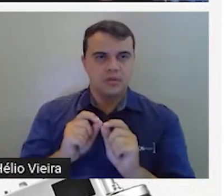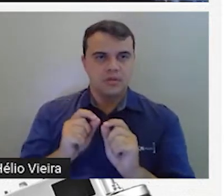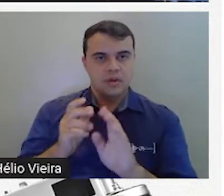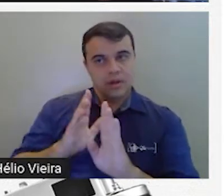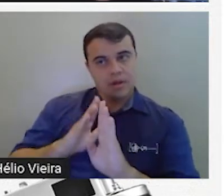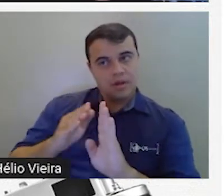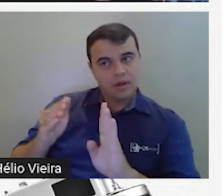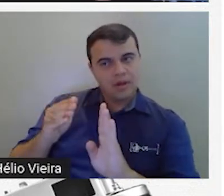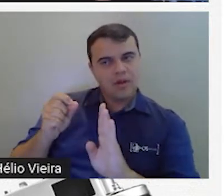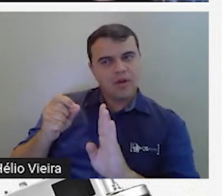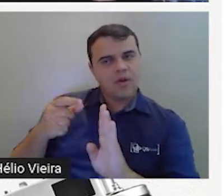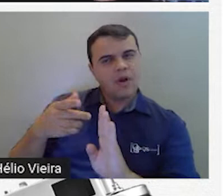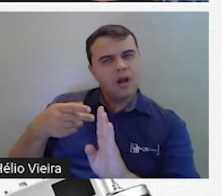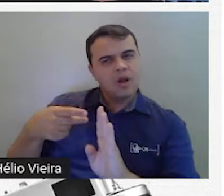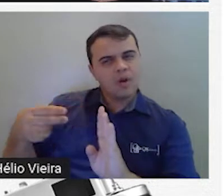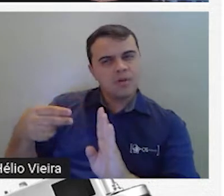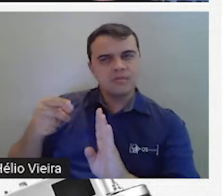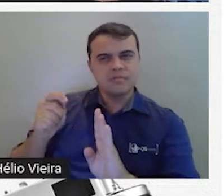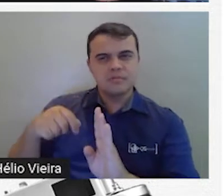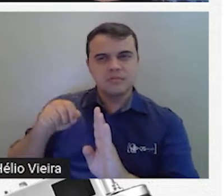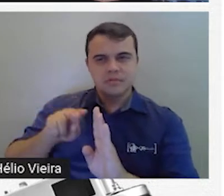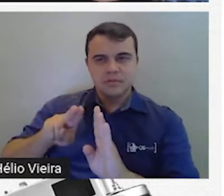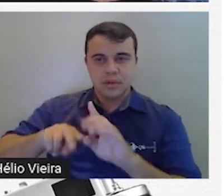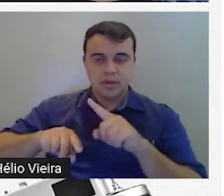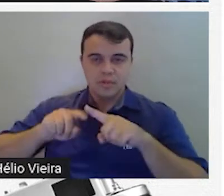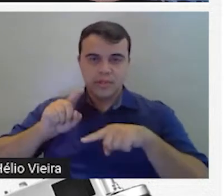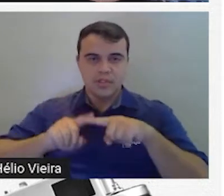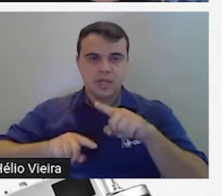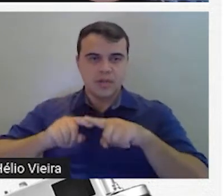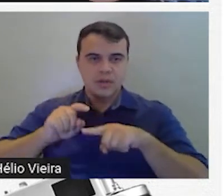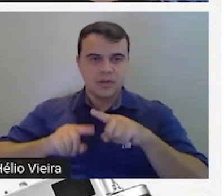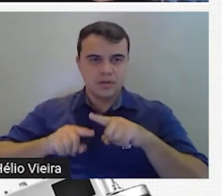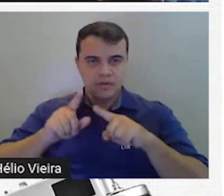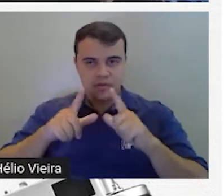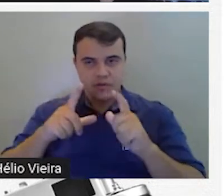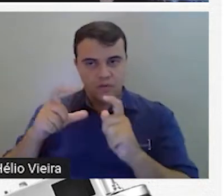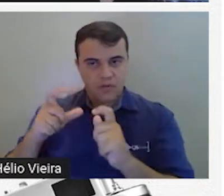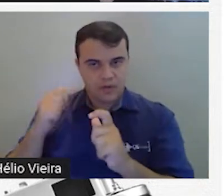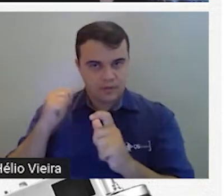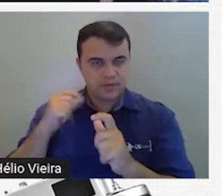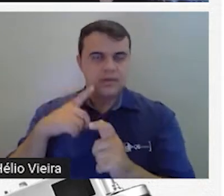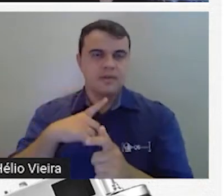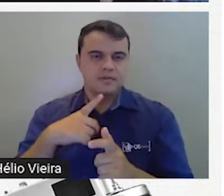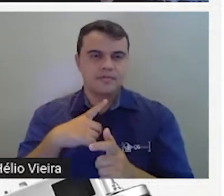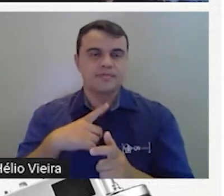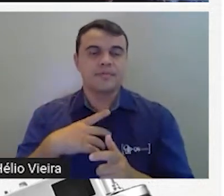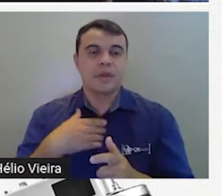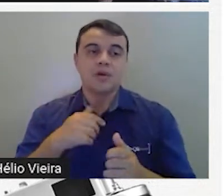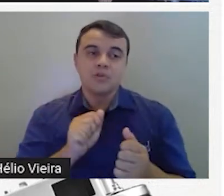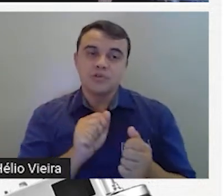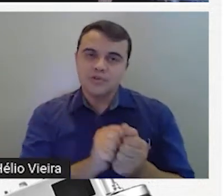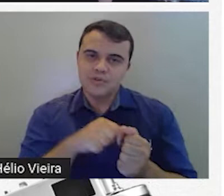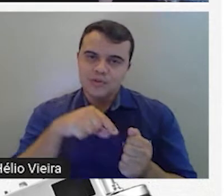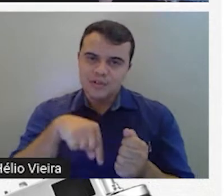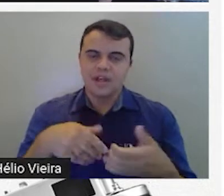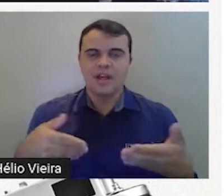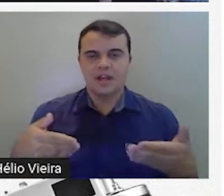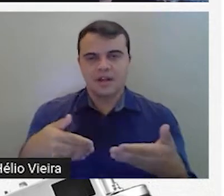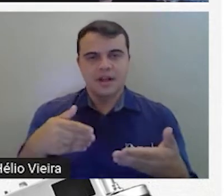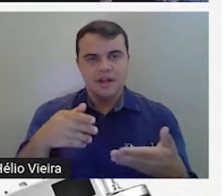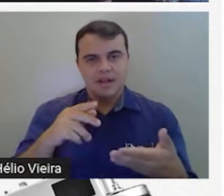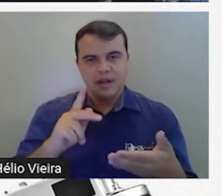escrivaninha com alguns objetos de câmera fotográfica. Me acompanha